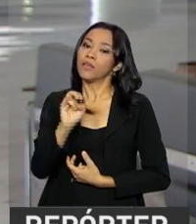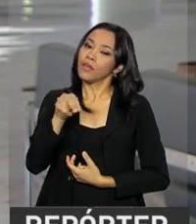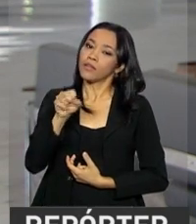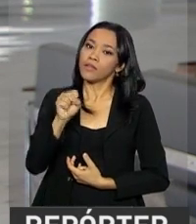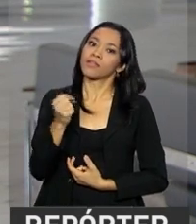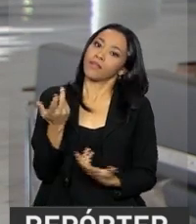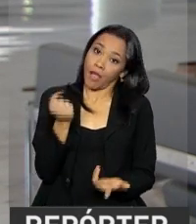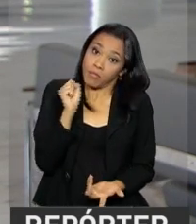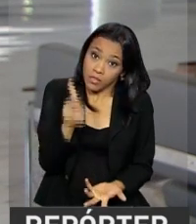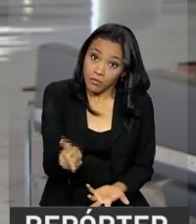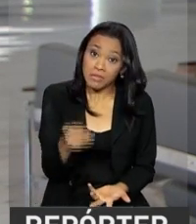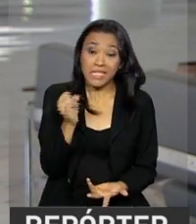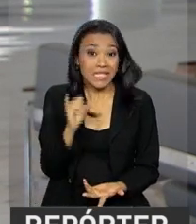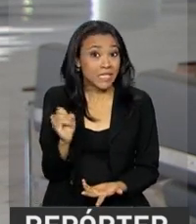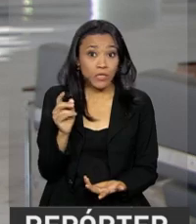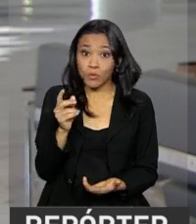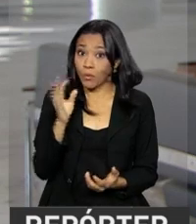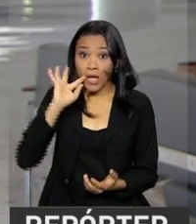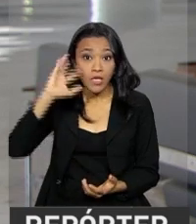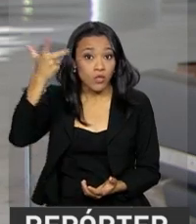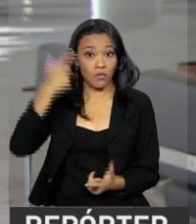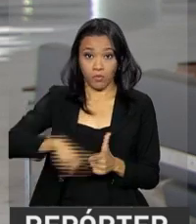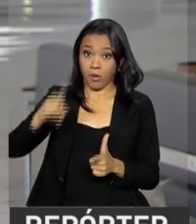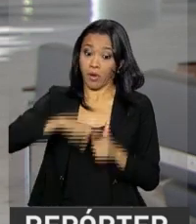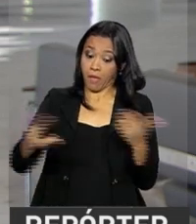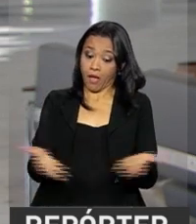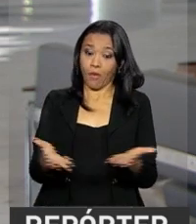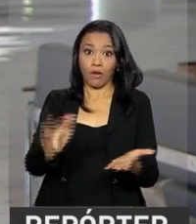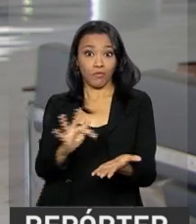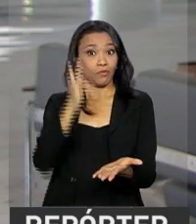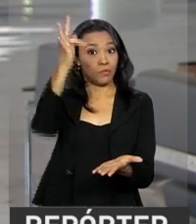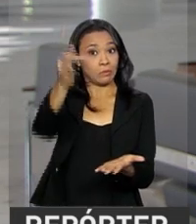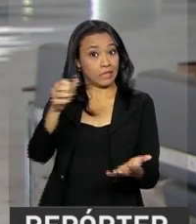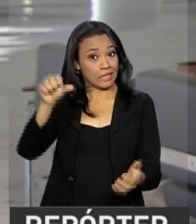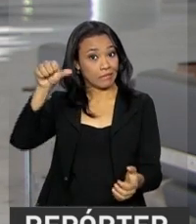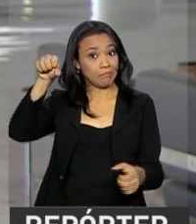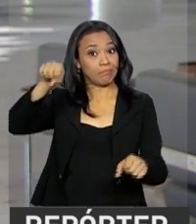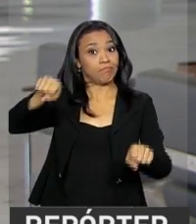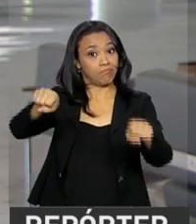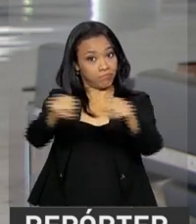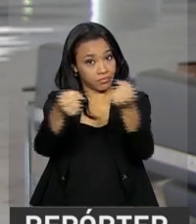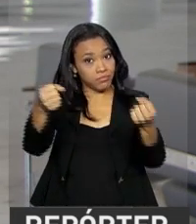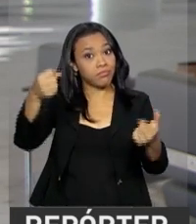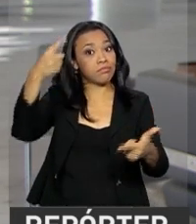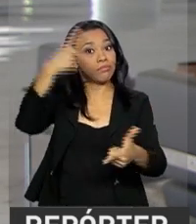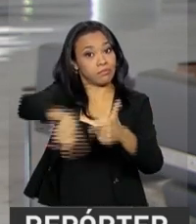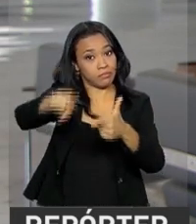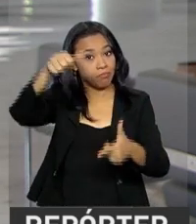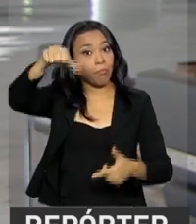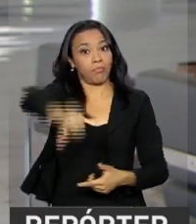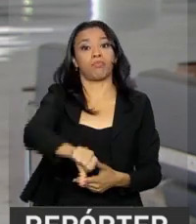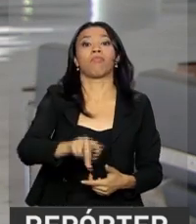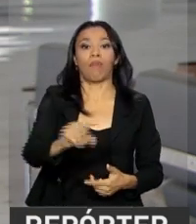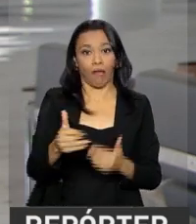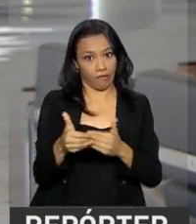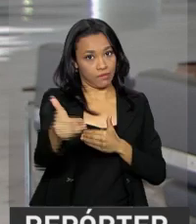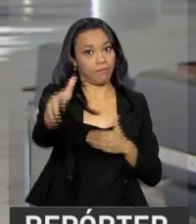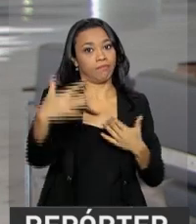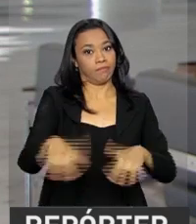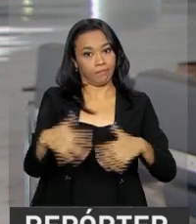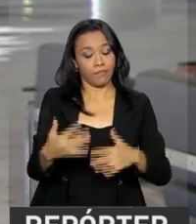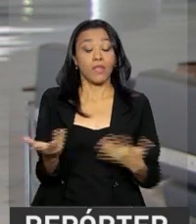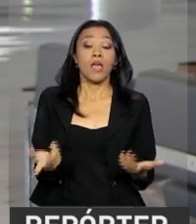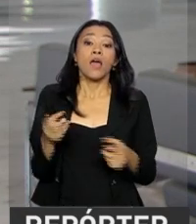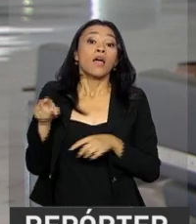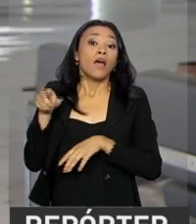ela disse que se nada for feito o sistema Previdenciário não vai mais ter capacidade de continuar pagando esses direitos ela disse também que a